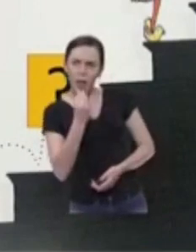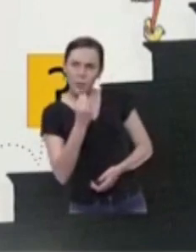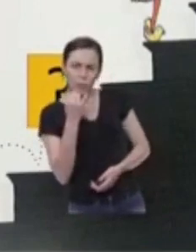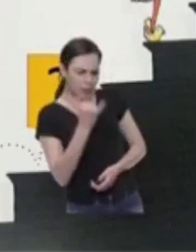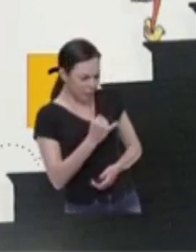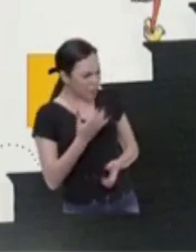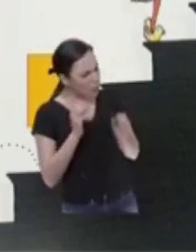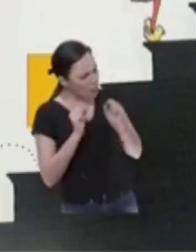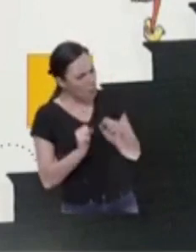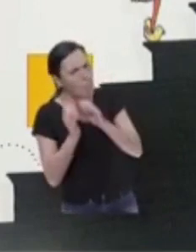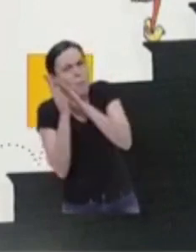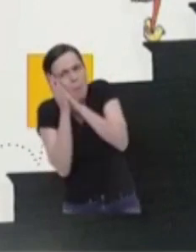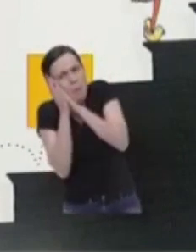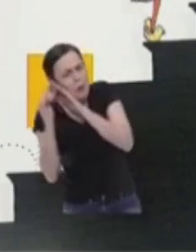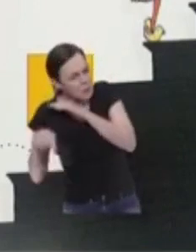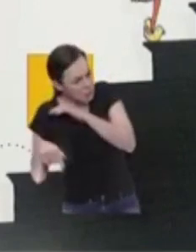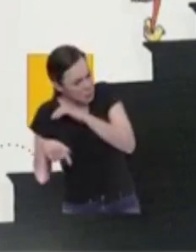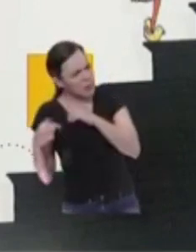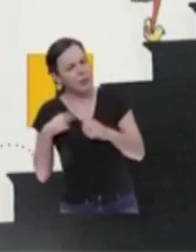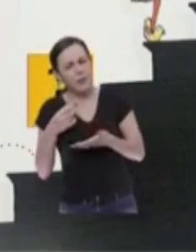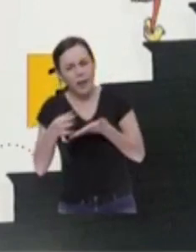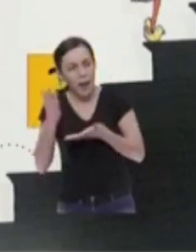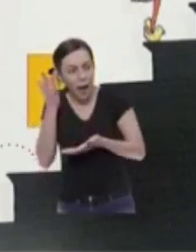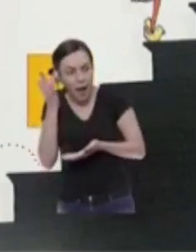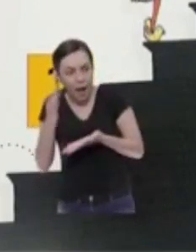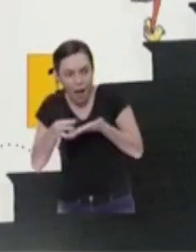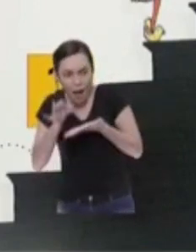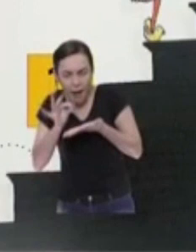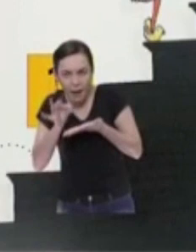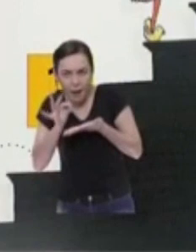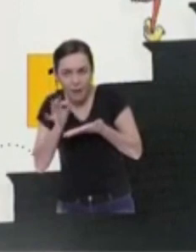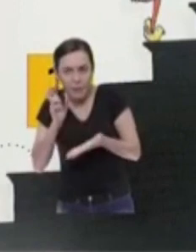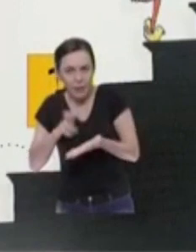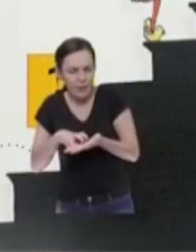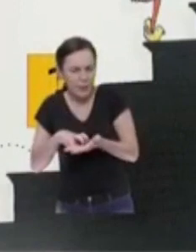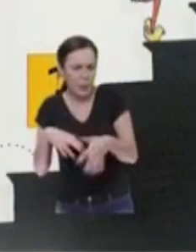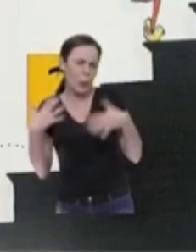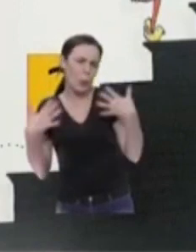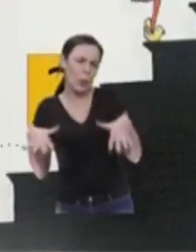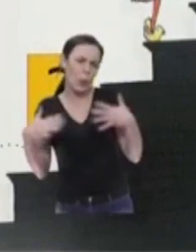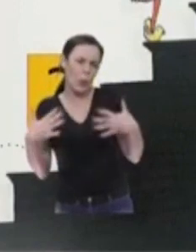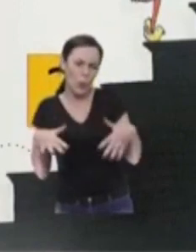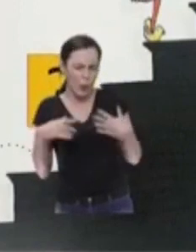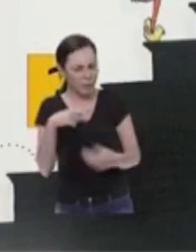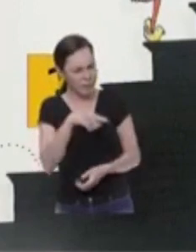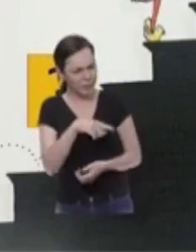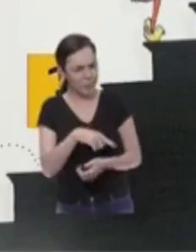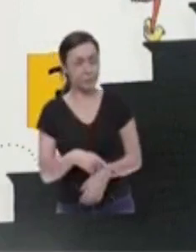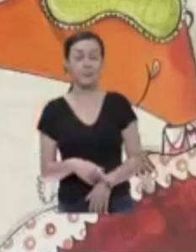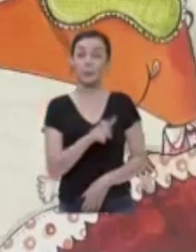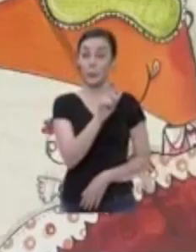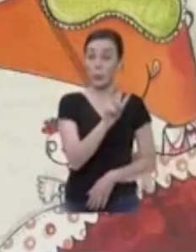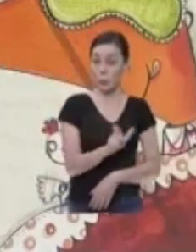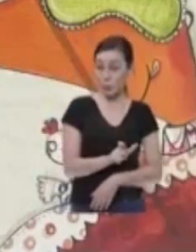"Ora, durma aqui", disse Rapunzela. "Vou planejar um café da manhã mais fantástico